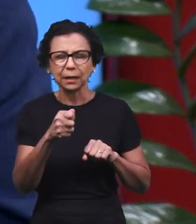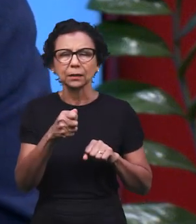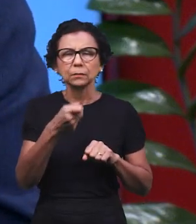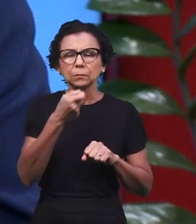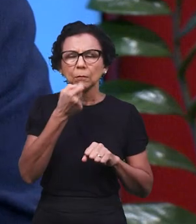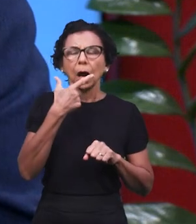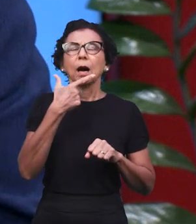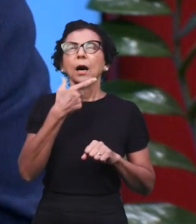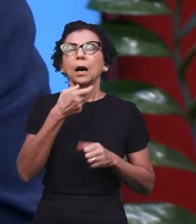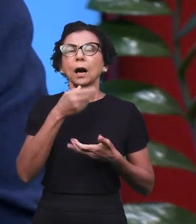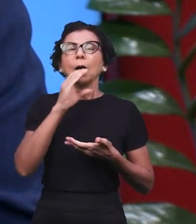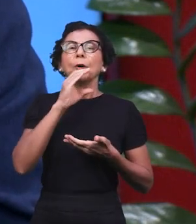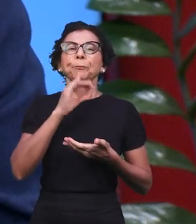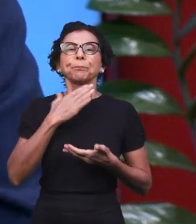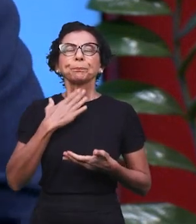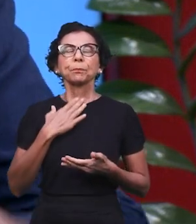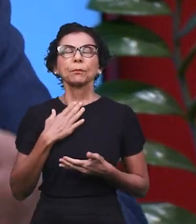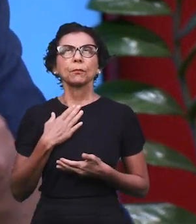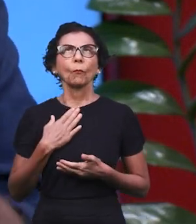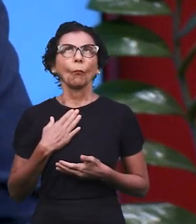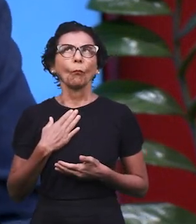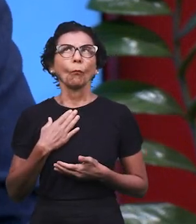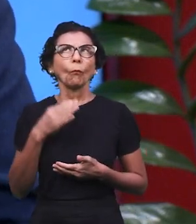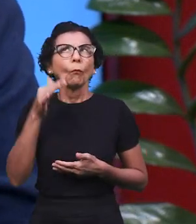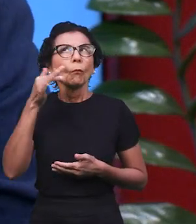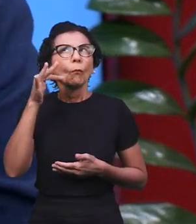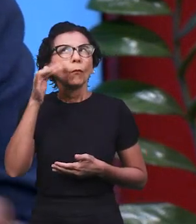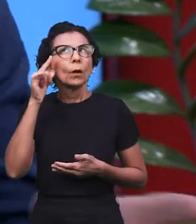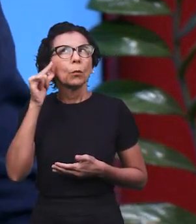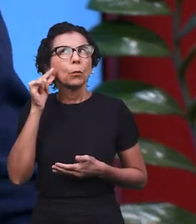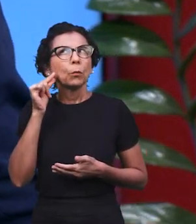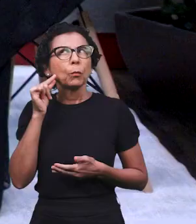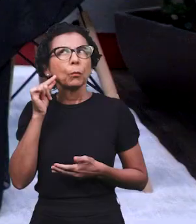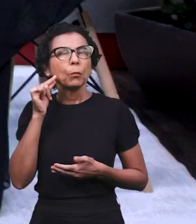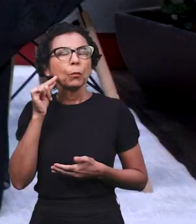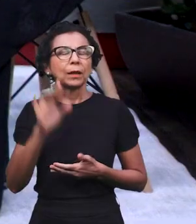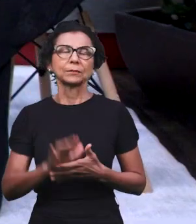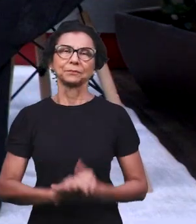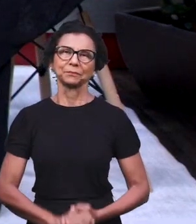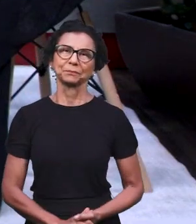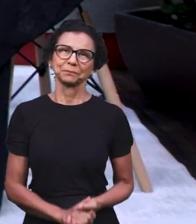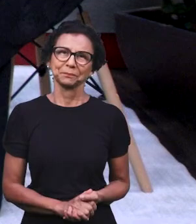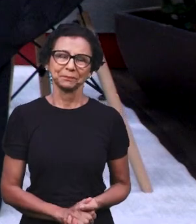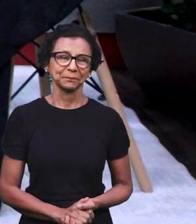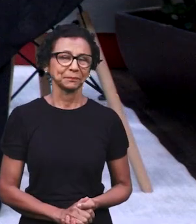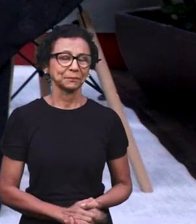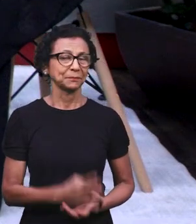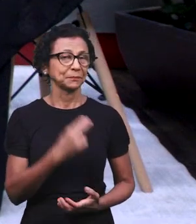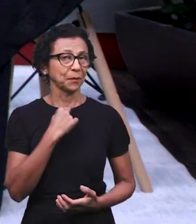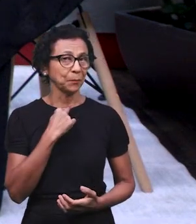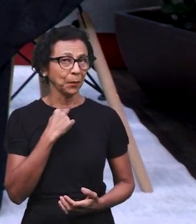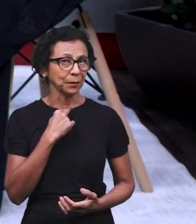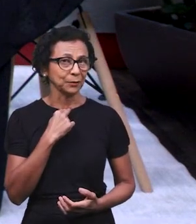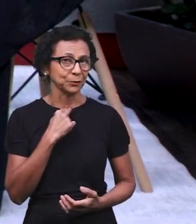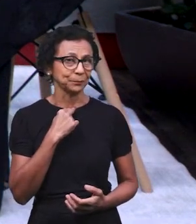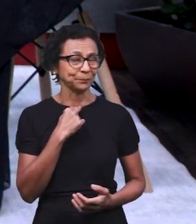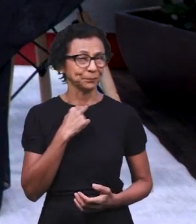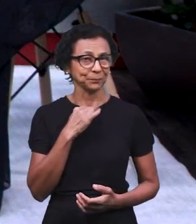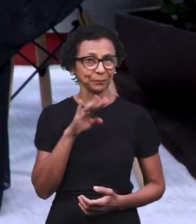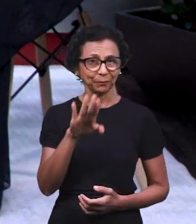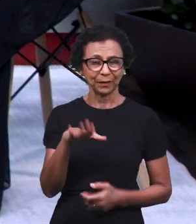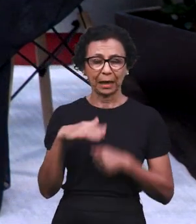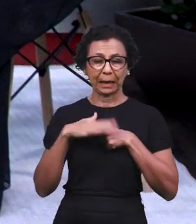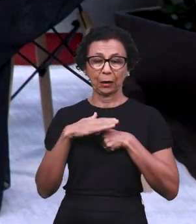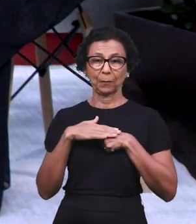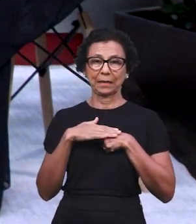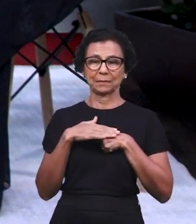né? Muitas pessoas têm o hábito de se automedicar, né? Bastante. Como acontece, né, doutora? Chega o paciente lá no consultório, olha, eu tô com dor, mas